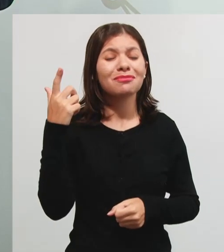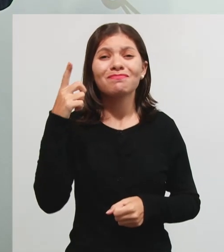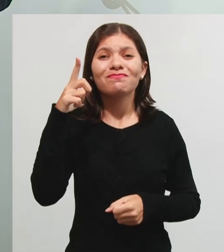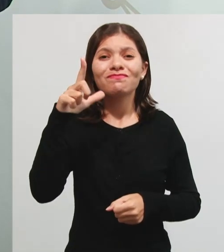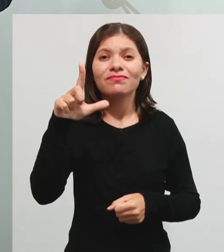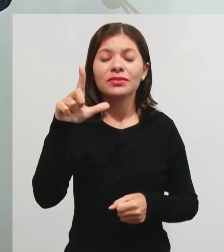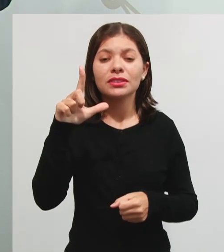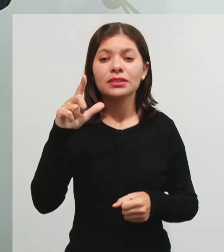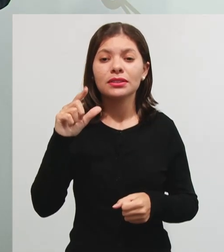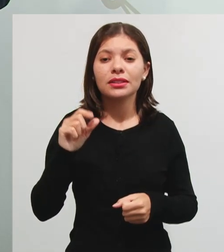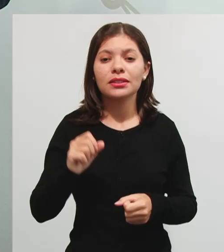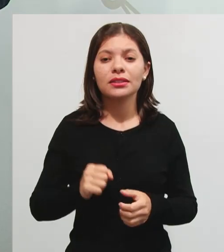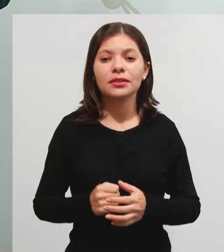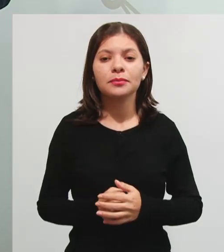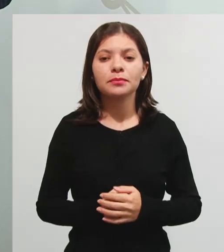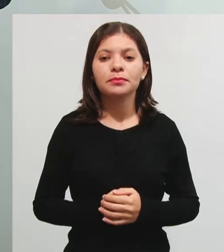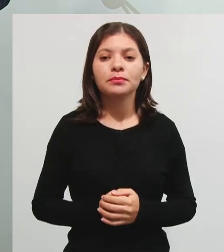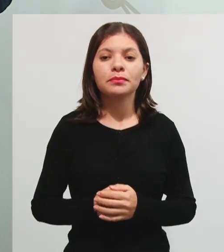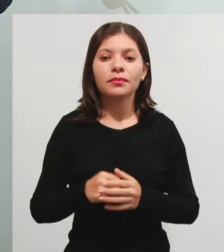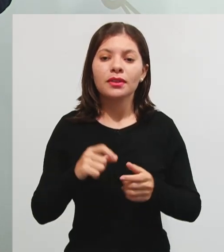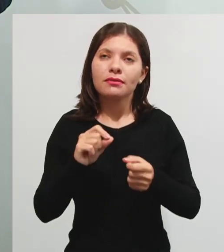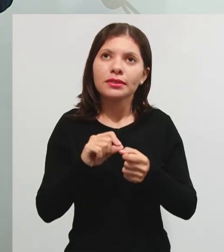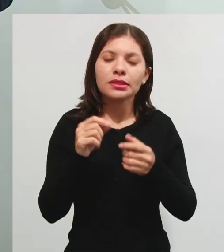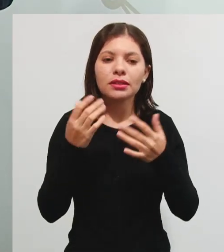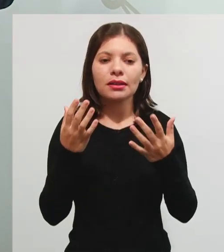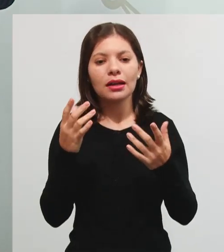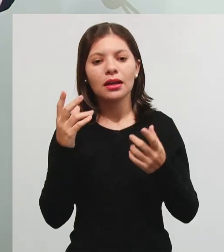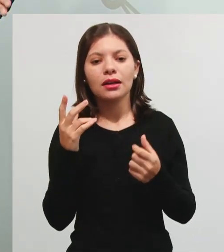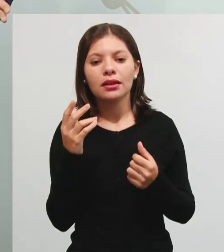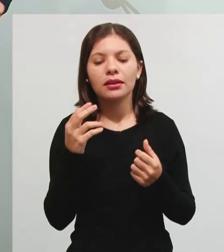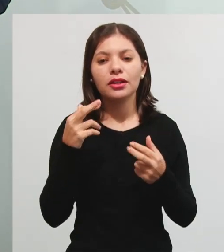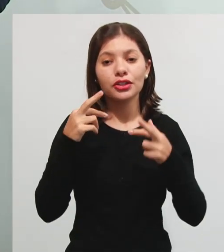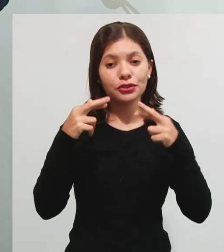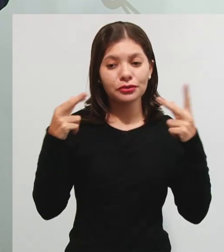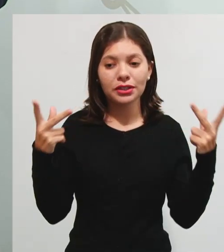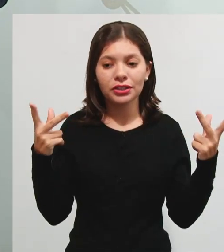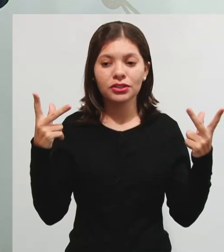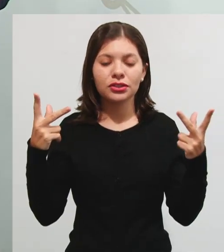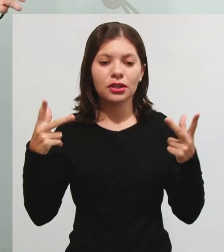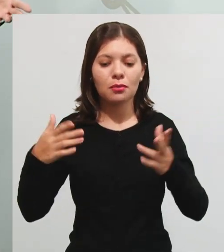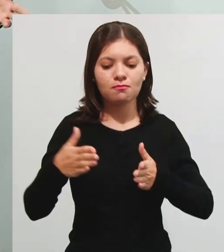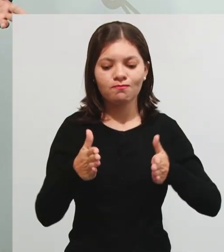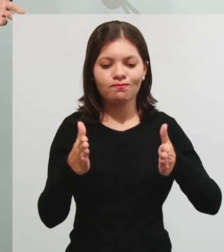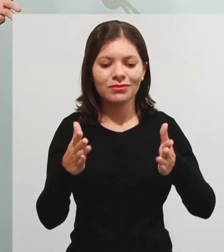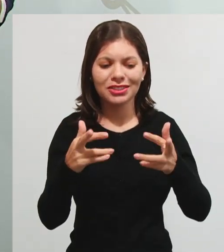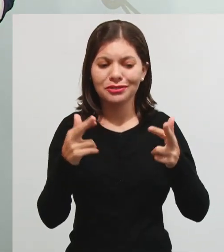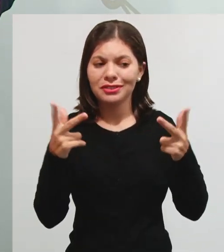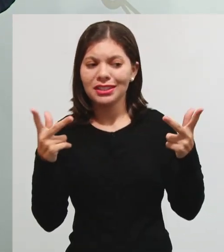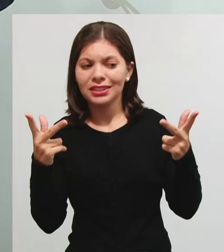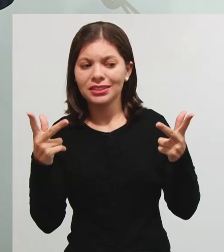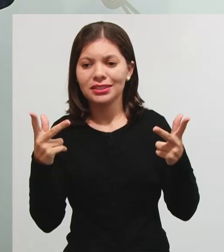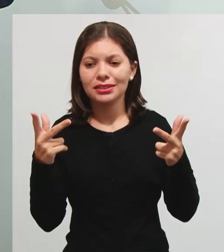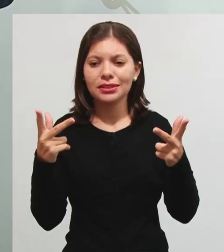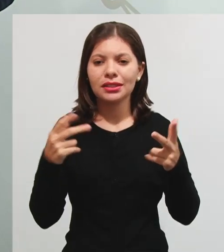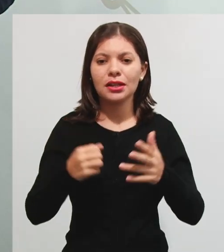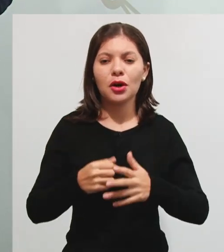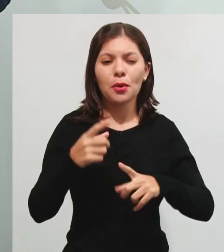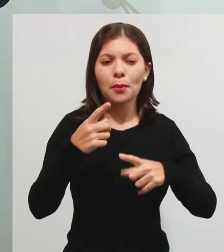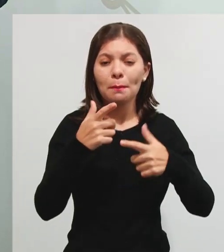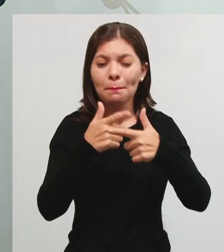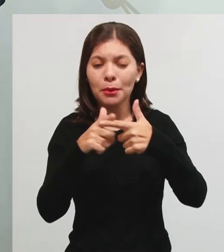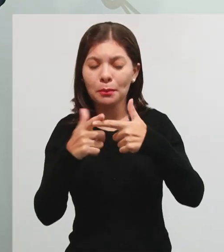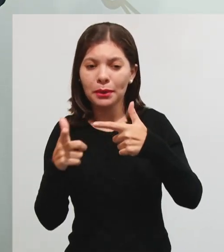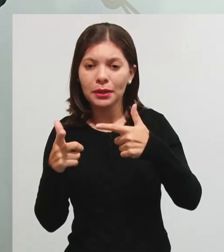uma operação diferente, por exemplo, seguir uma estrada diferente, um rumo diferente quando tiver algum tipo de problema,